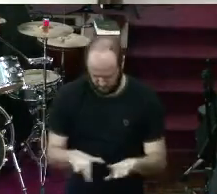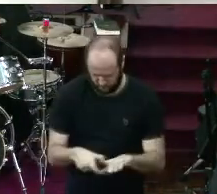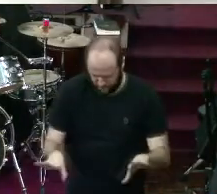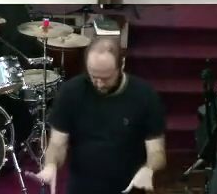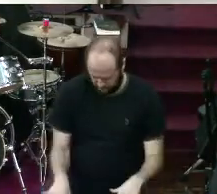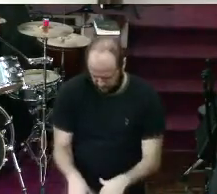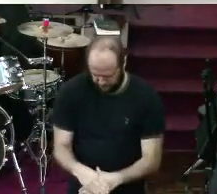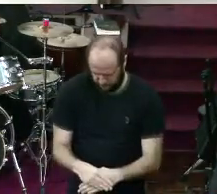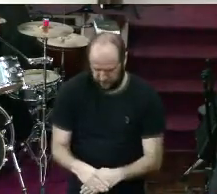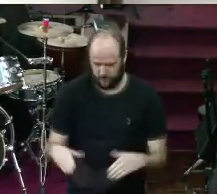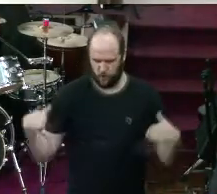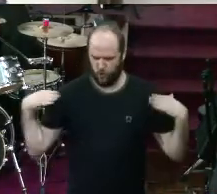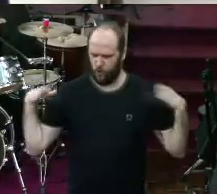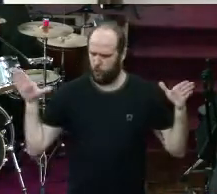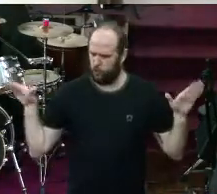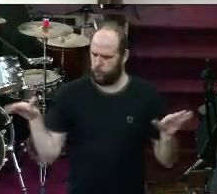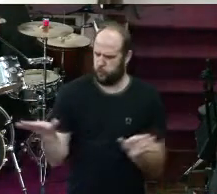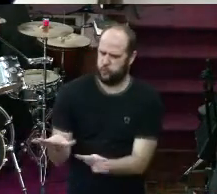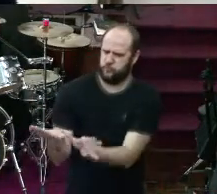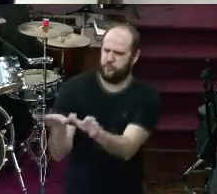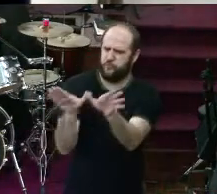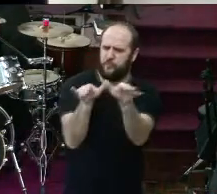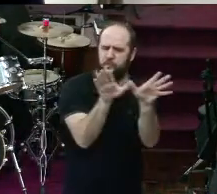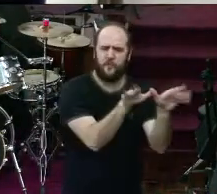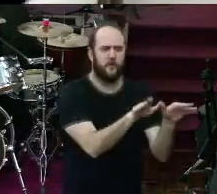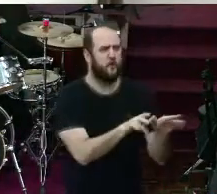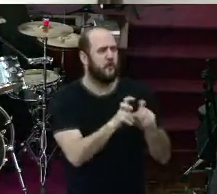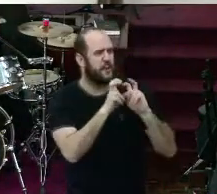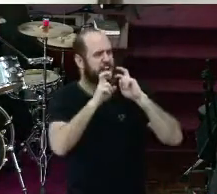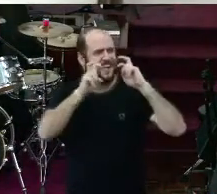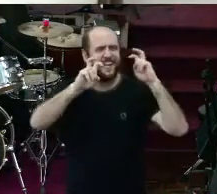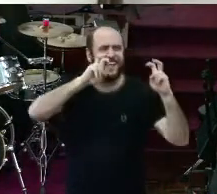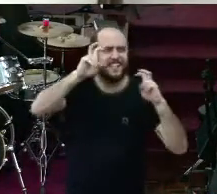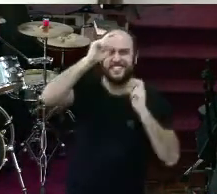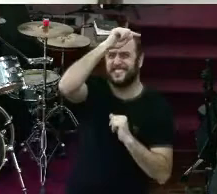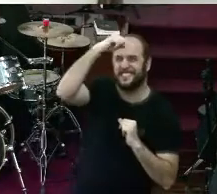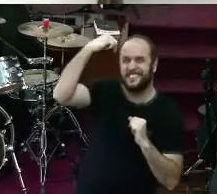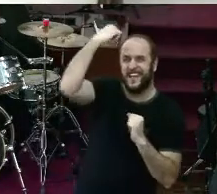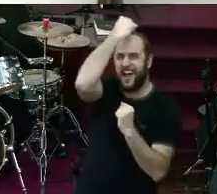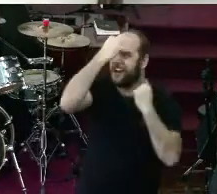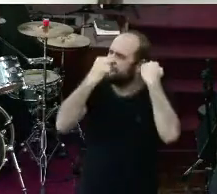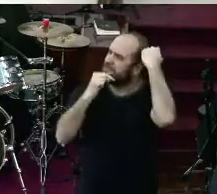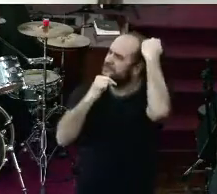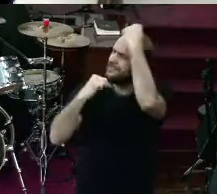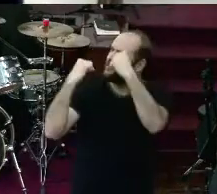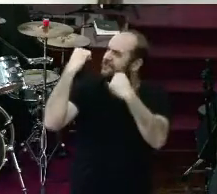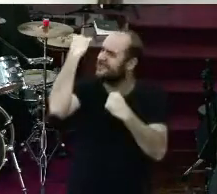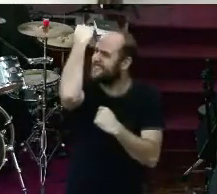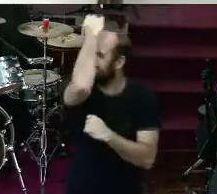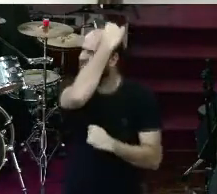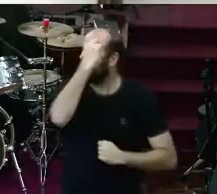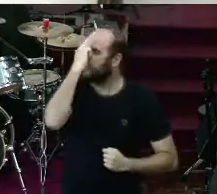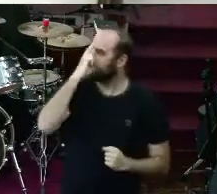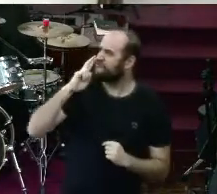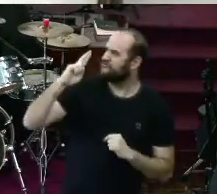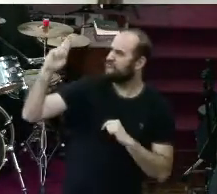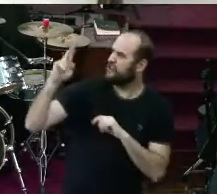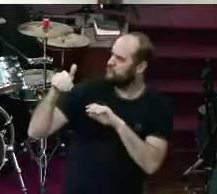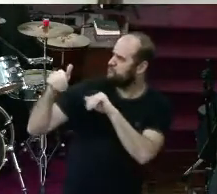2 voavam. E clamavam uns para os outros, dizendo, Santo, Santo, Santo é o Senhor dos